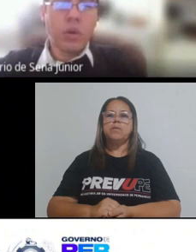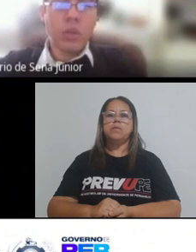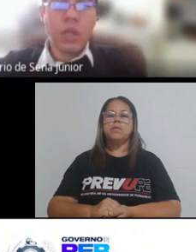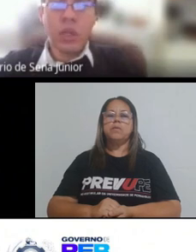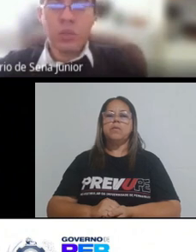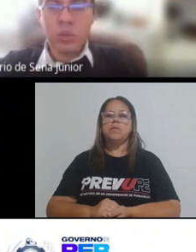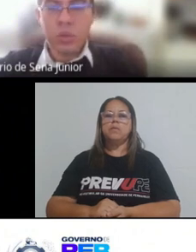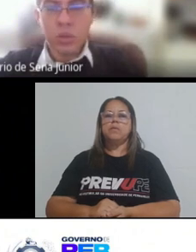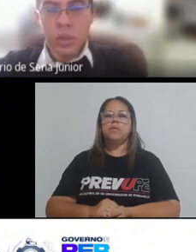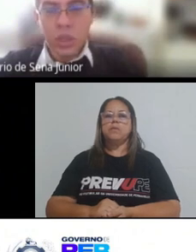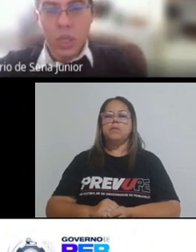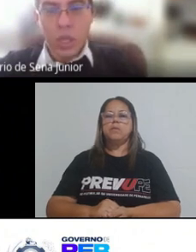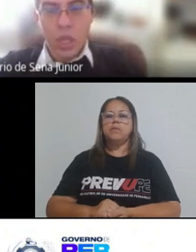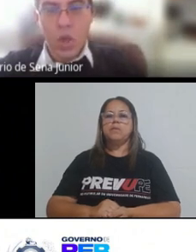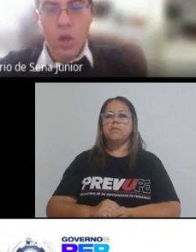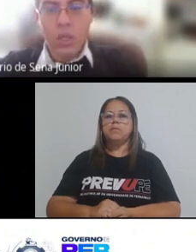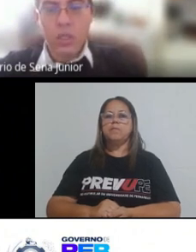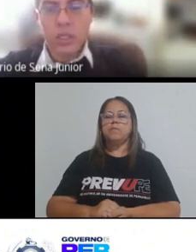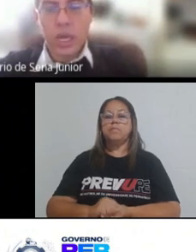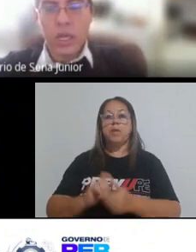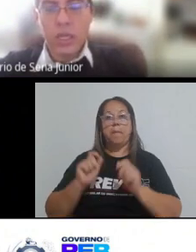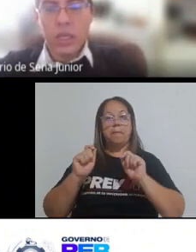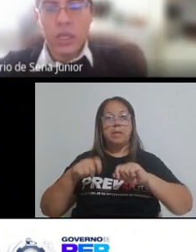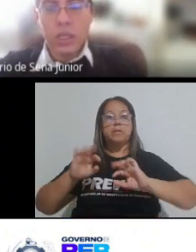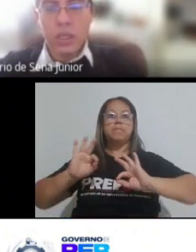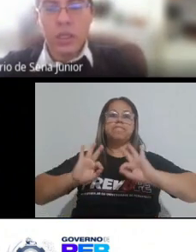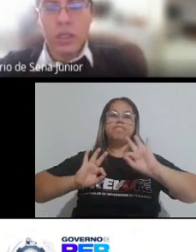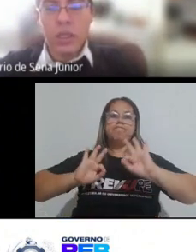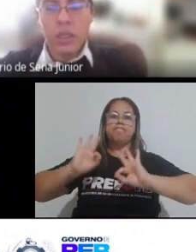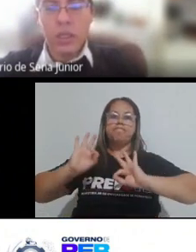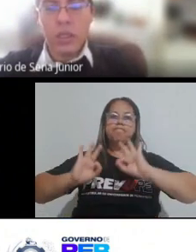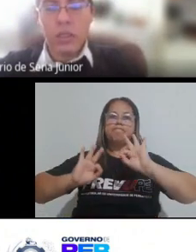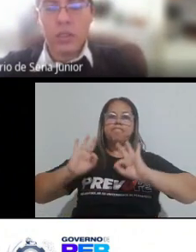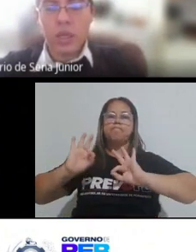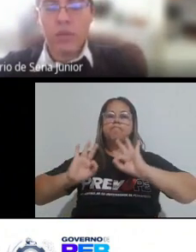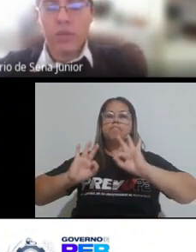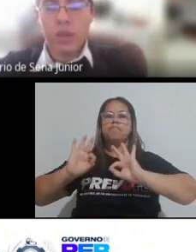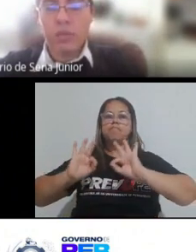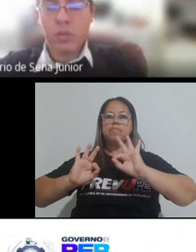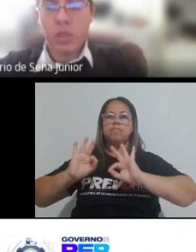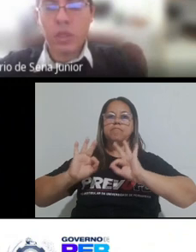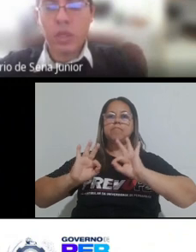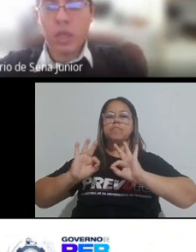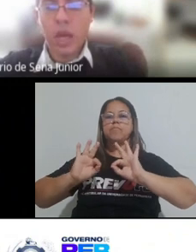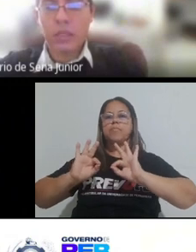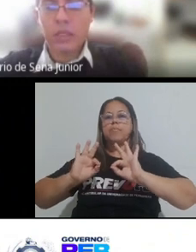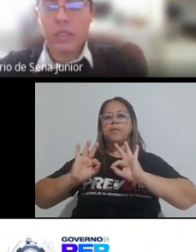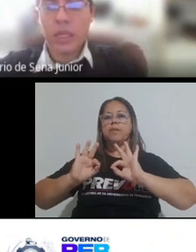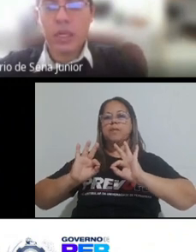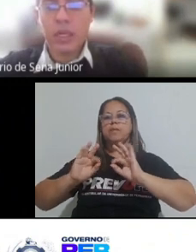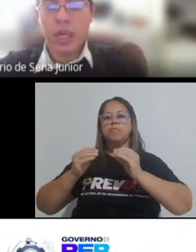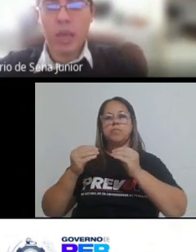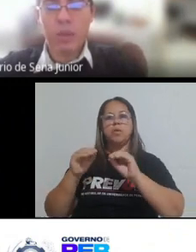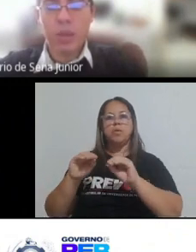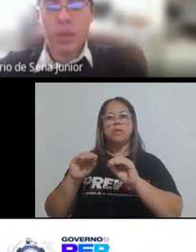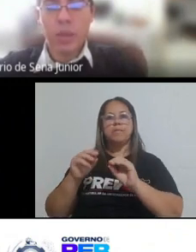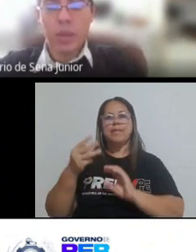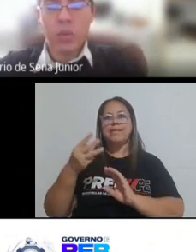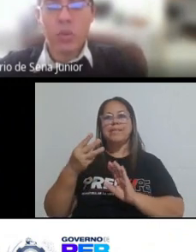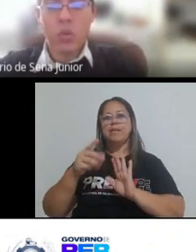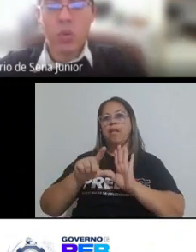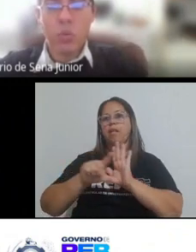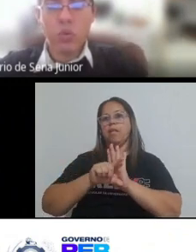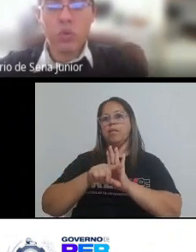podemos reorganizar e escrevermos a terceira lei de Kepler,